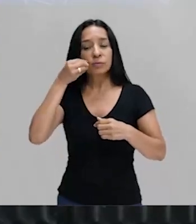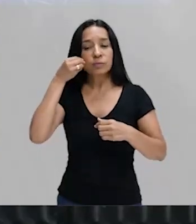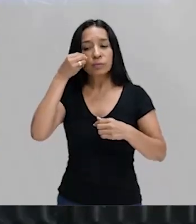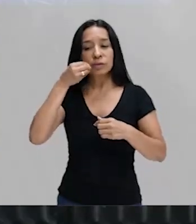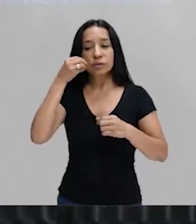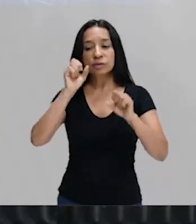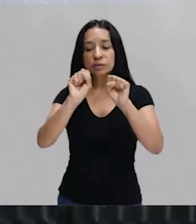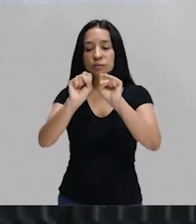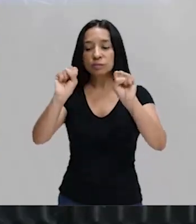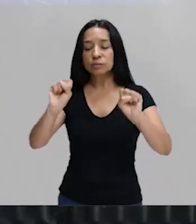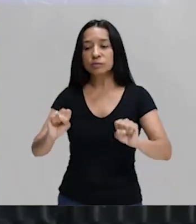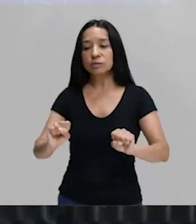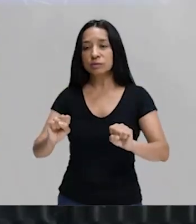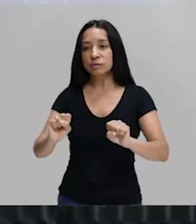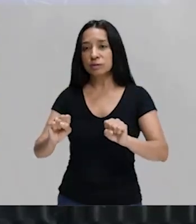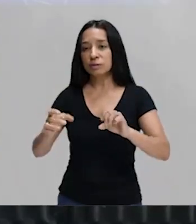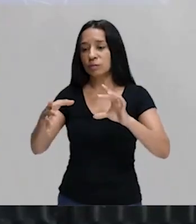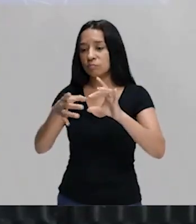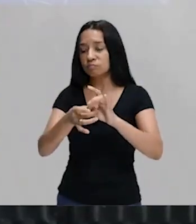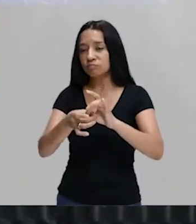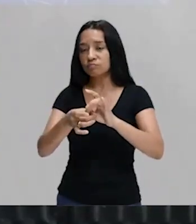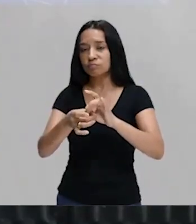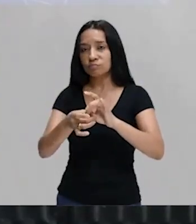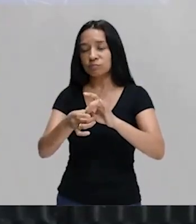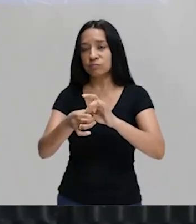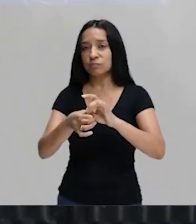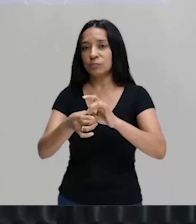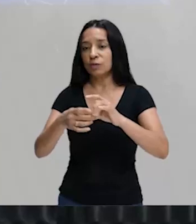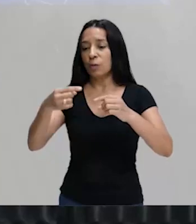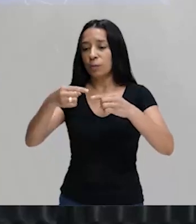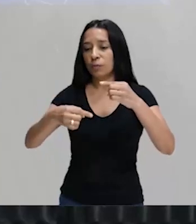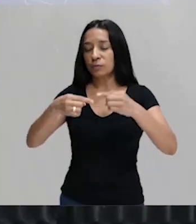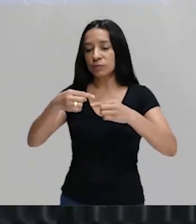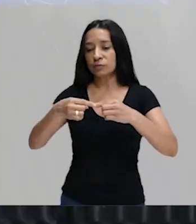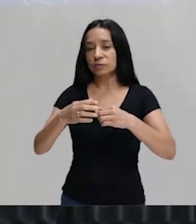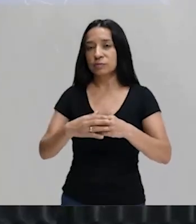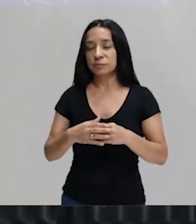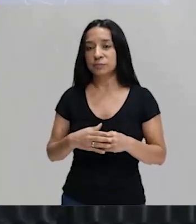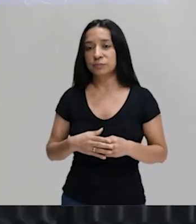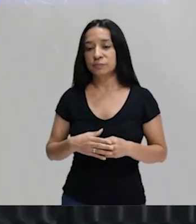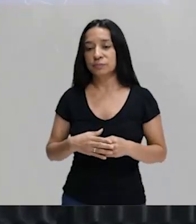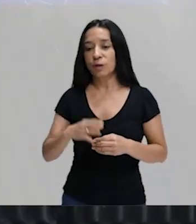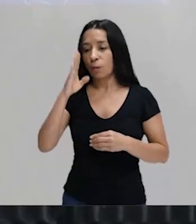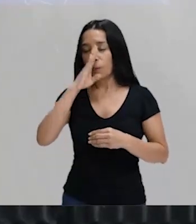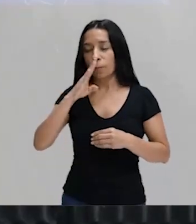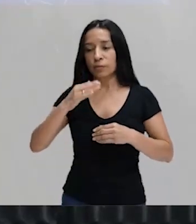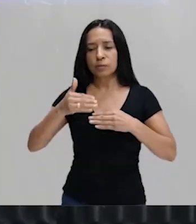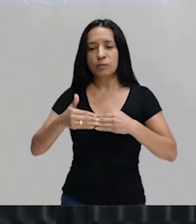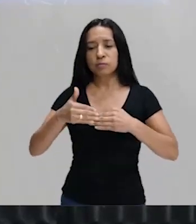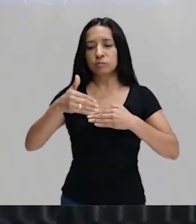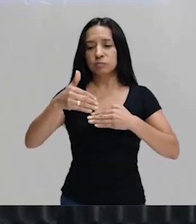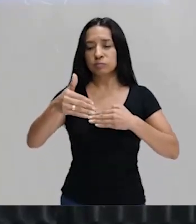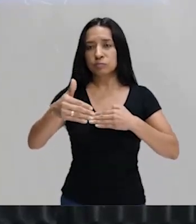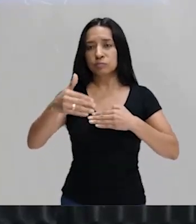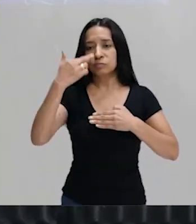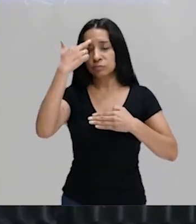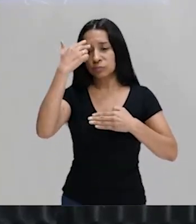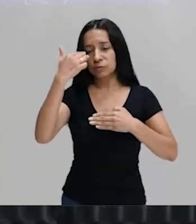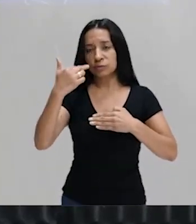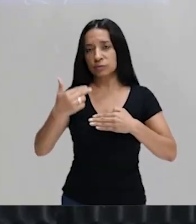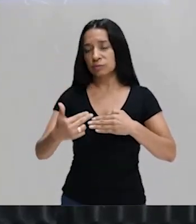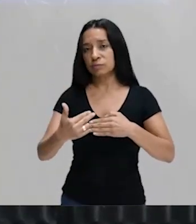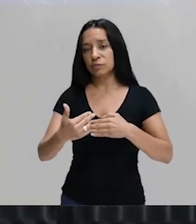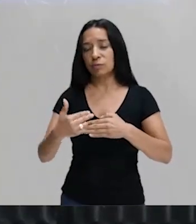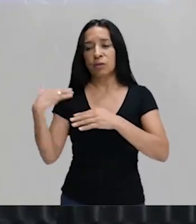parlamentarista, que o Brasil vai viver. O Brasil, ao longo da sua história política, nós tivemos apenas 2